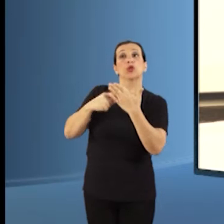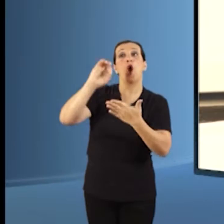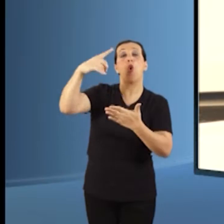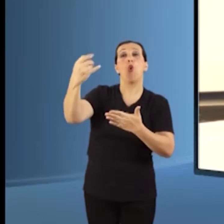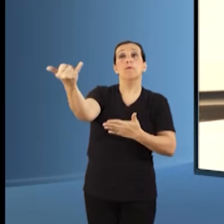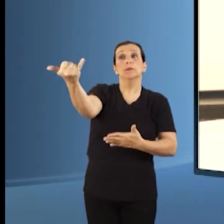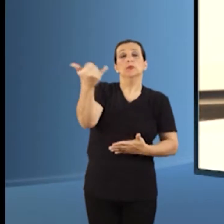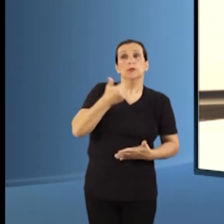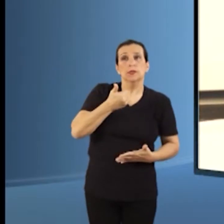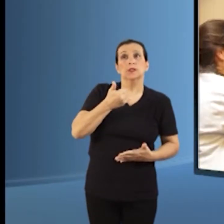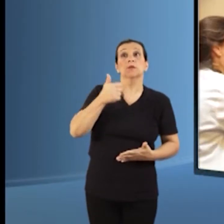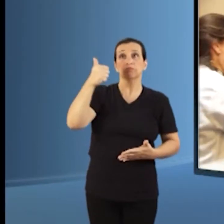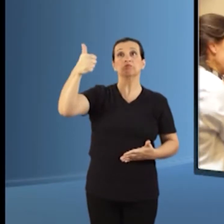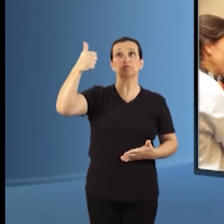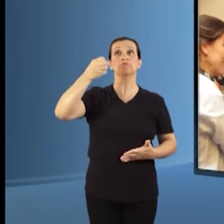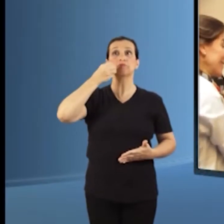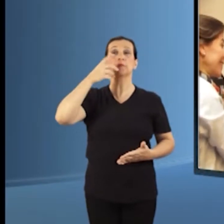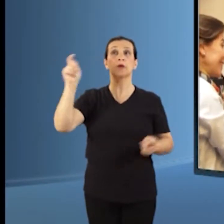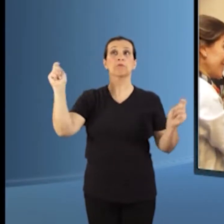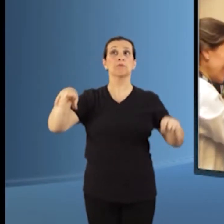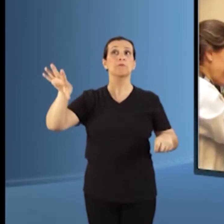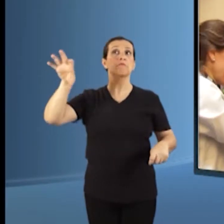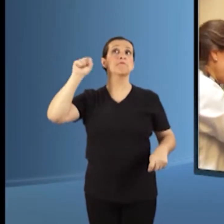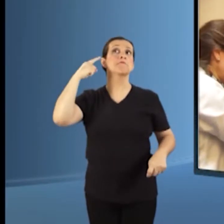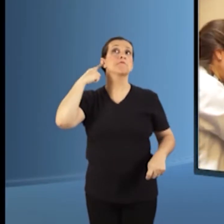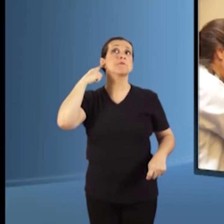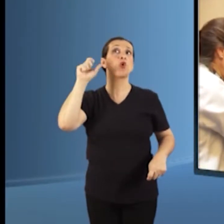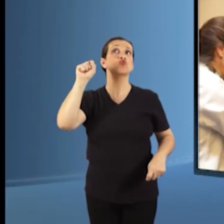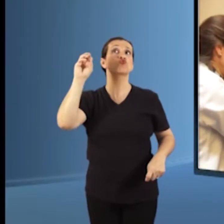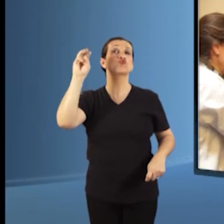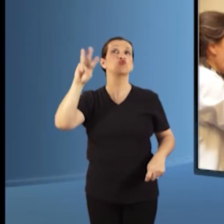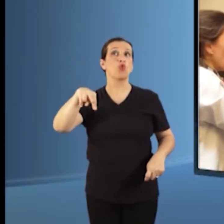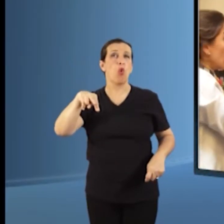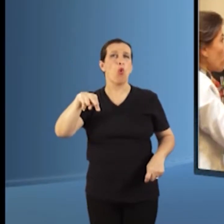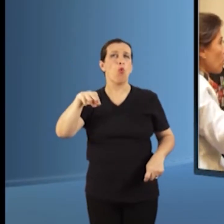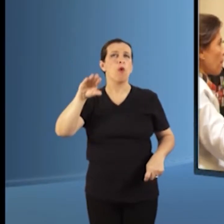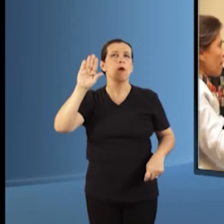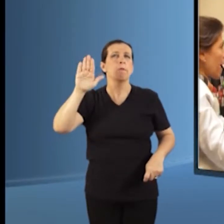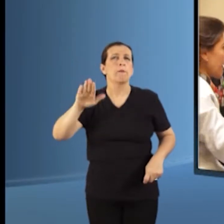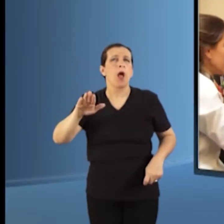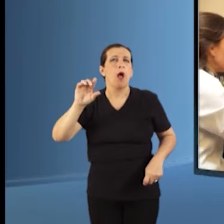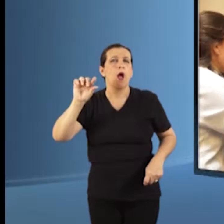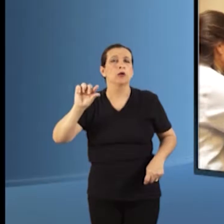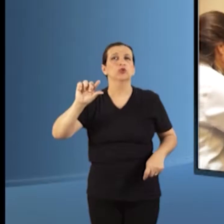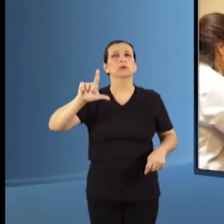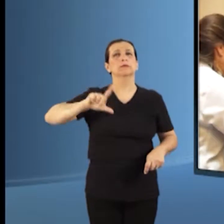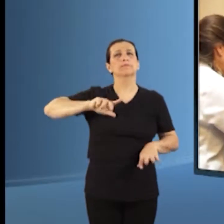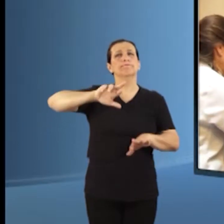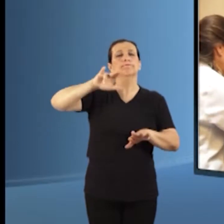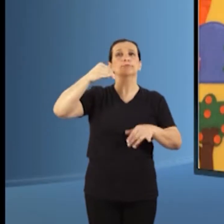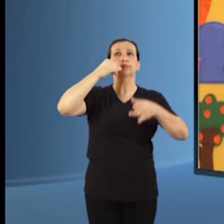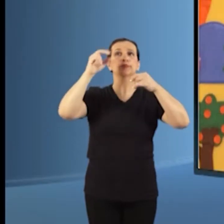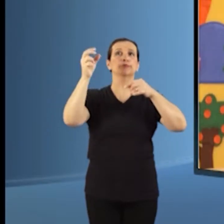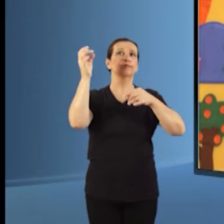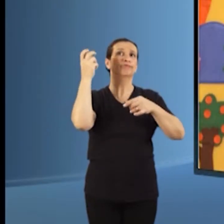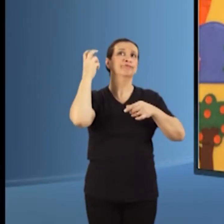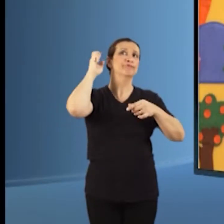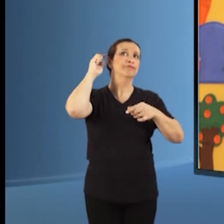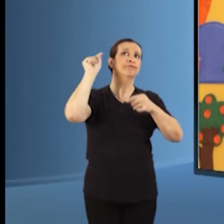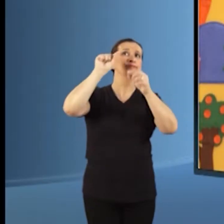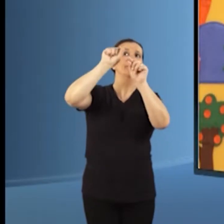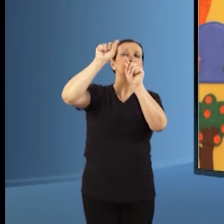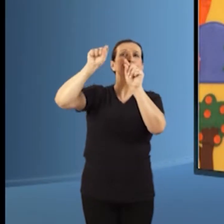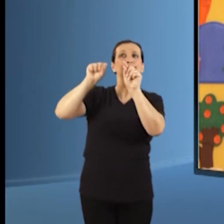me dizer que está ouvindo um som, né? Primeiro bem baixinho e em vários eletrodos, porque essa